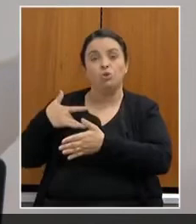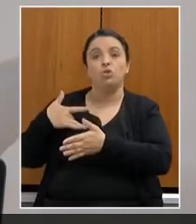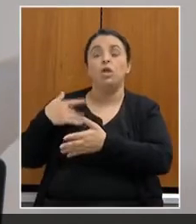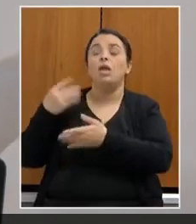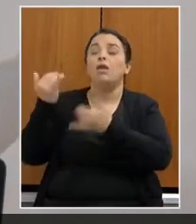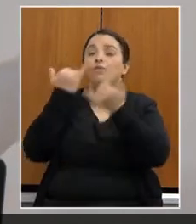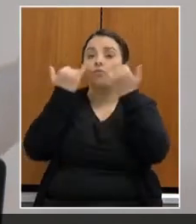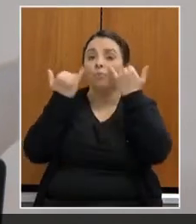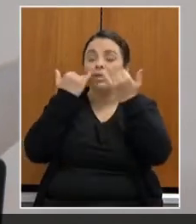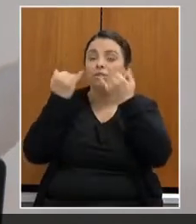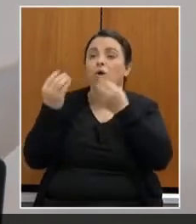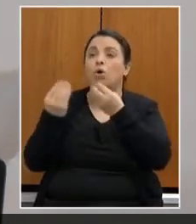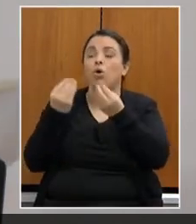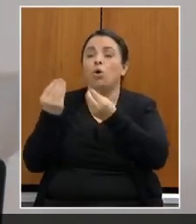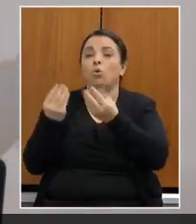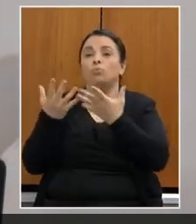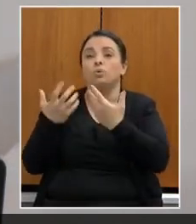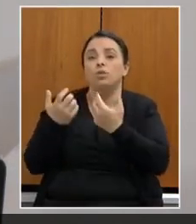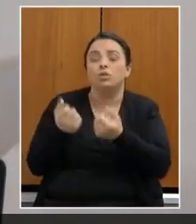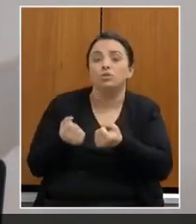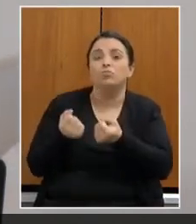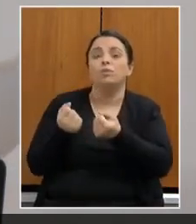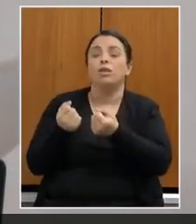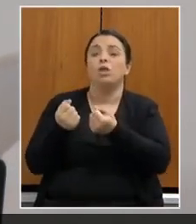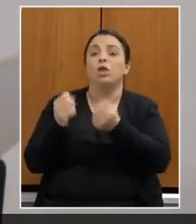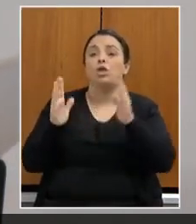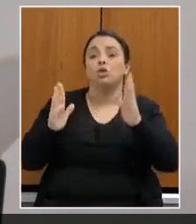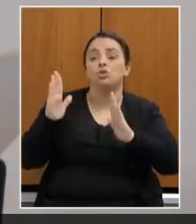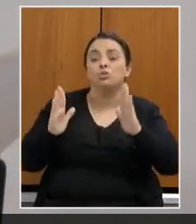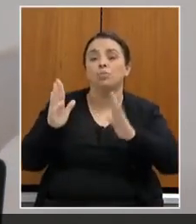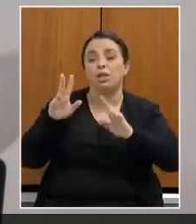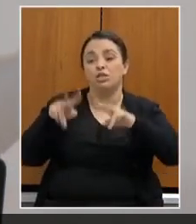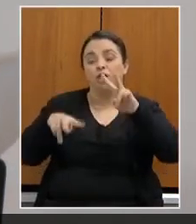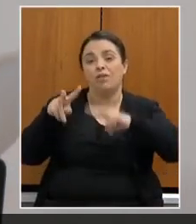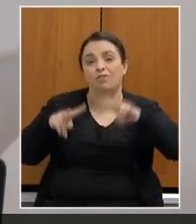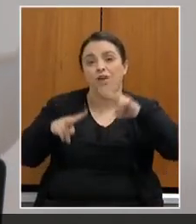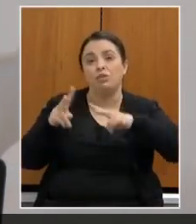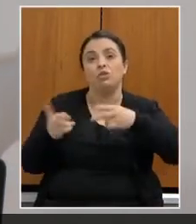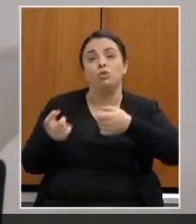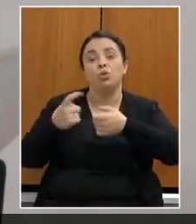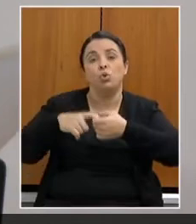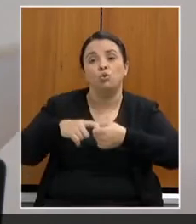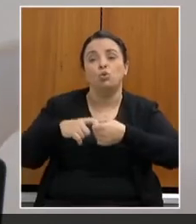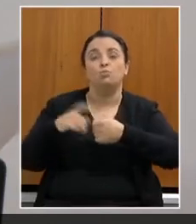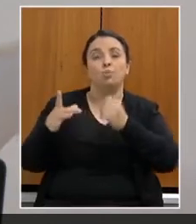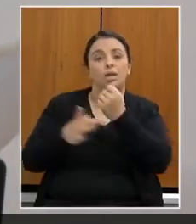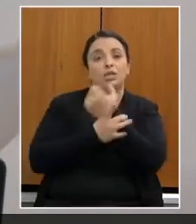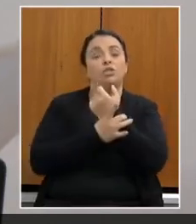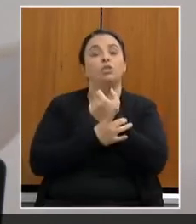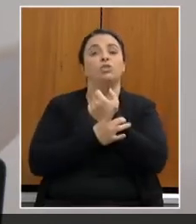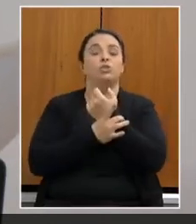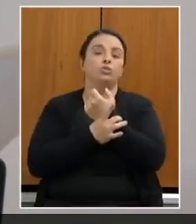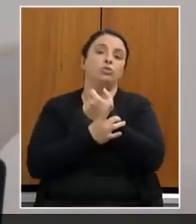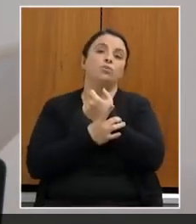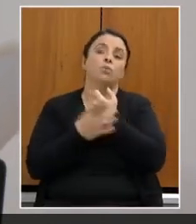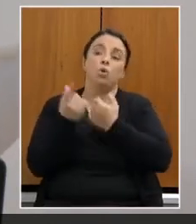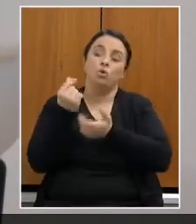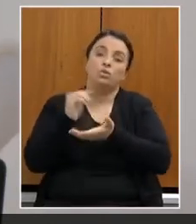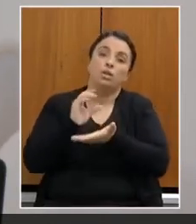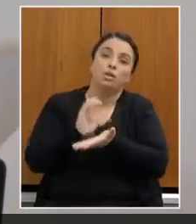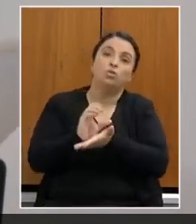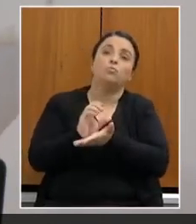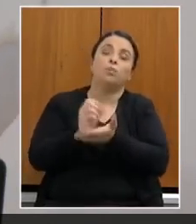e os prazos de análise entre o Ministério de Saúde, Estado e o consórcio para garantir os recursos necessários em implantação e funcionamento